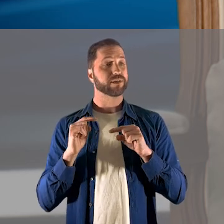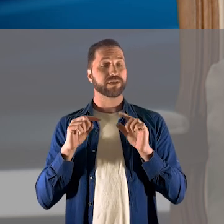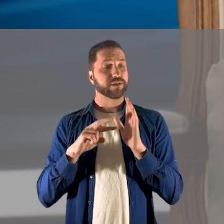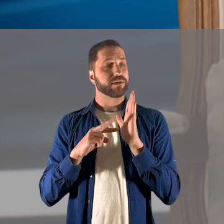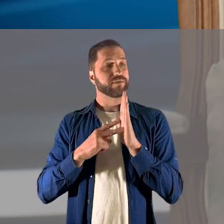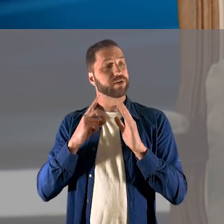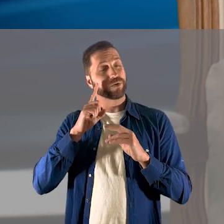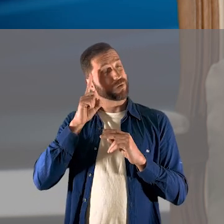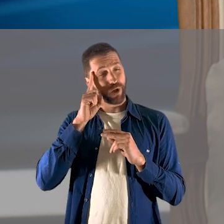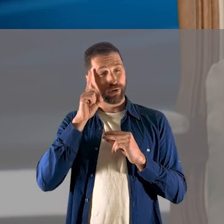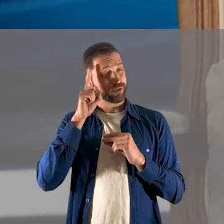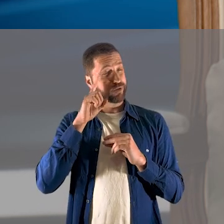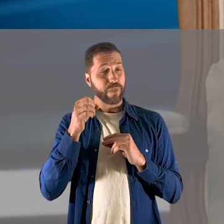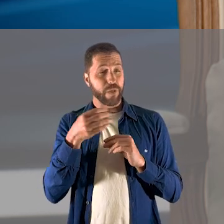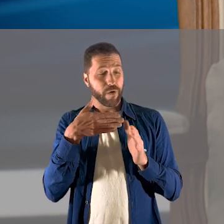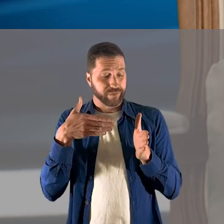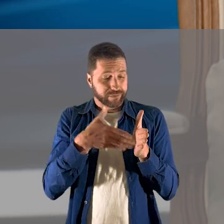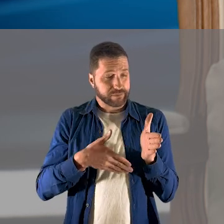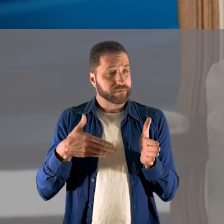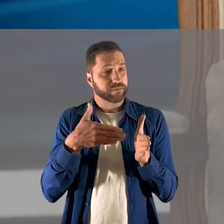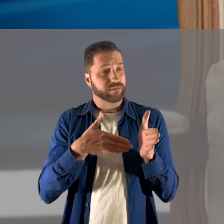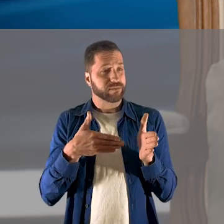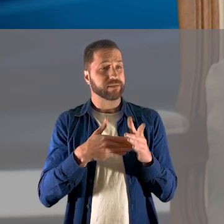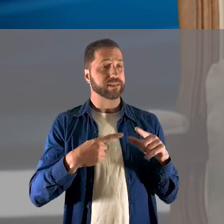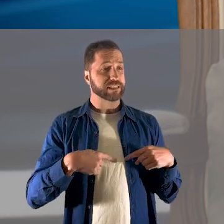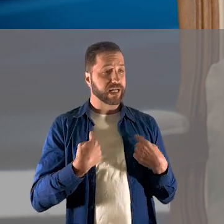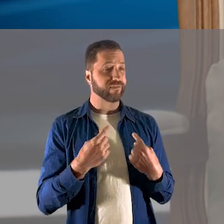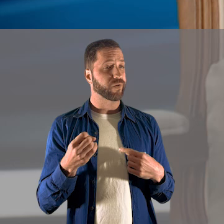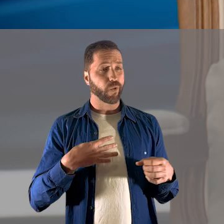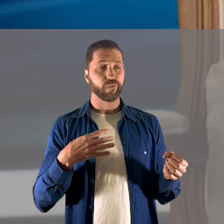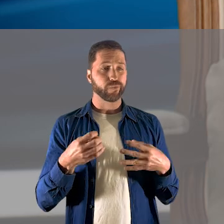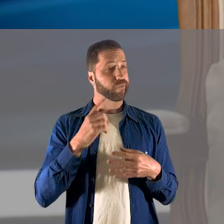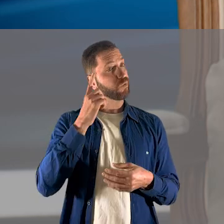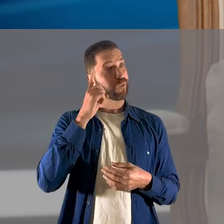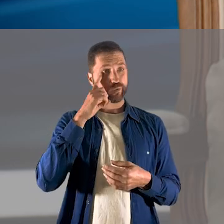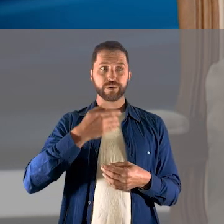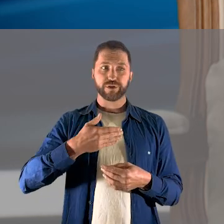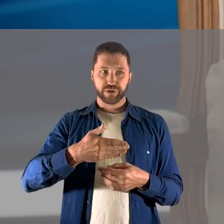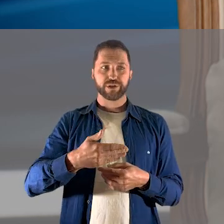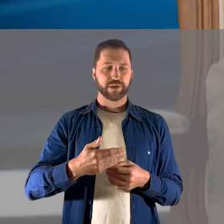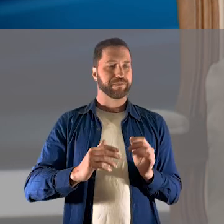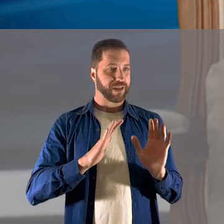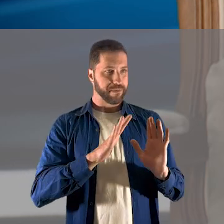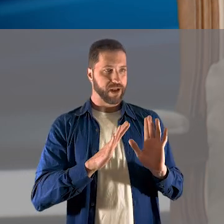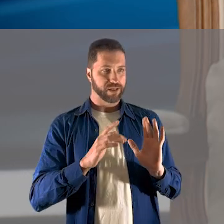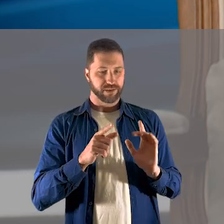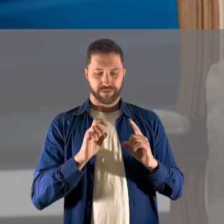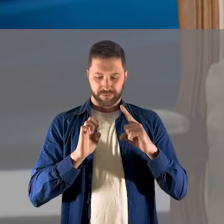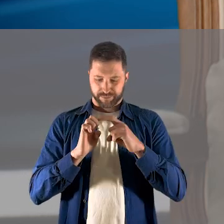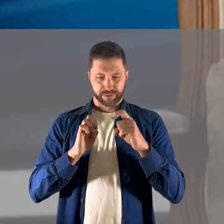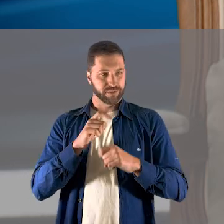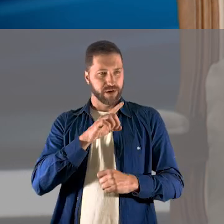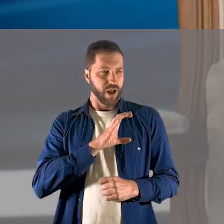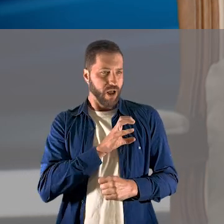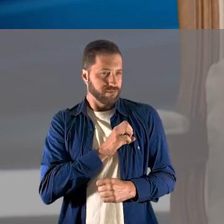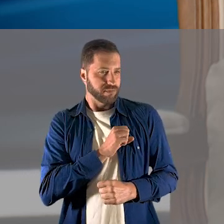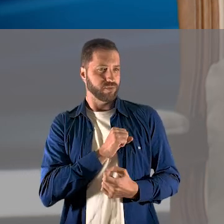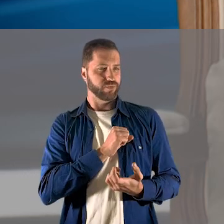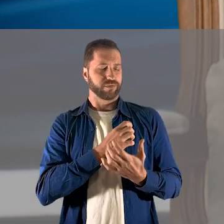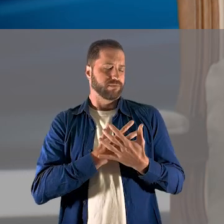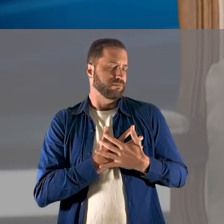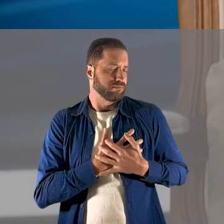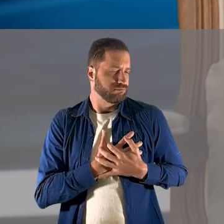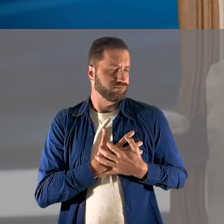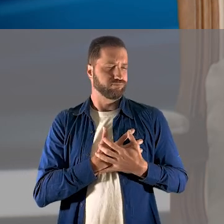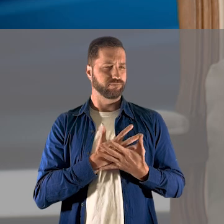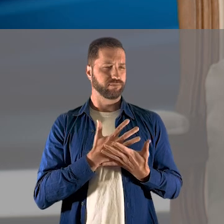uma todos os dias a gente tem um obstáculo novo ou vários obstáculos mas quando você entende com um